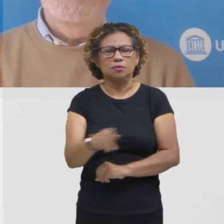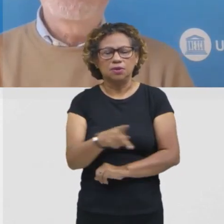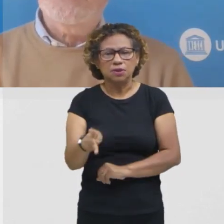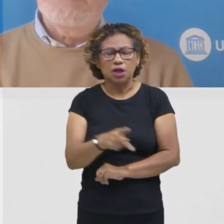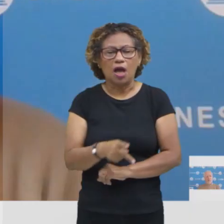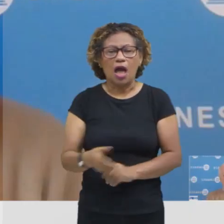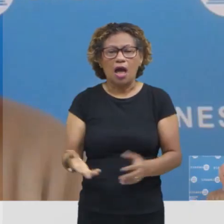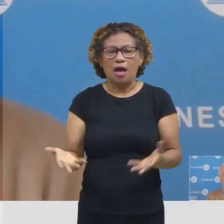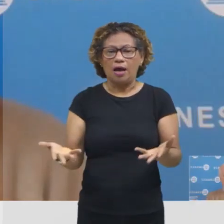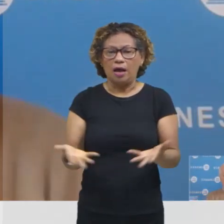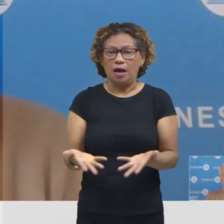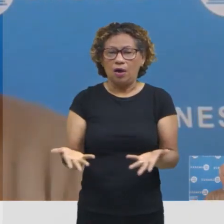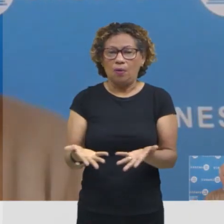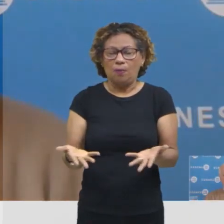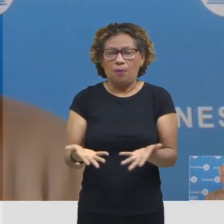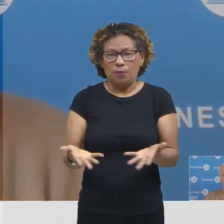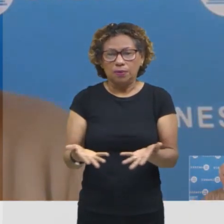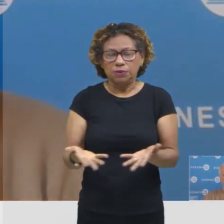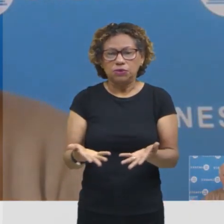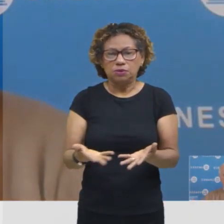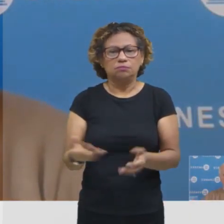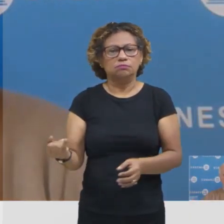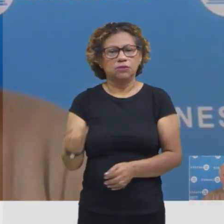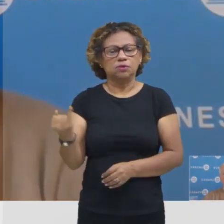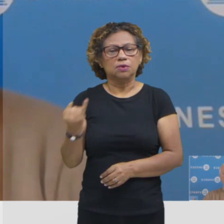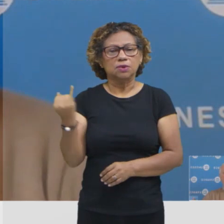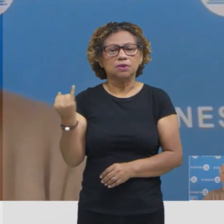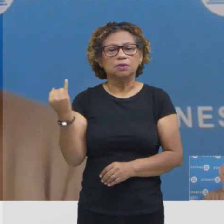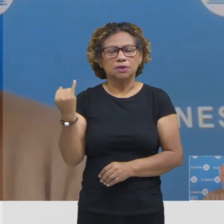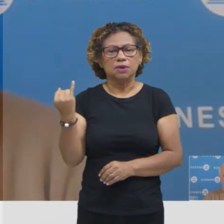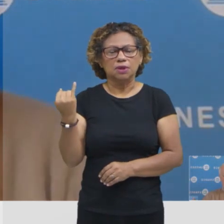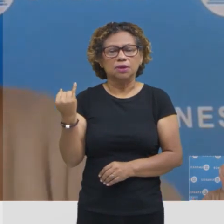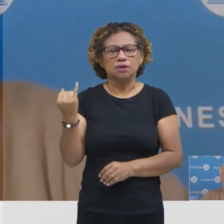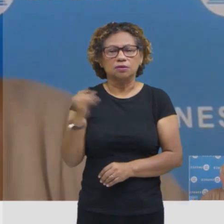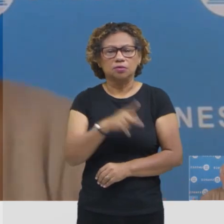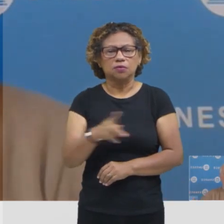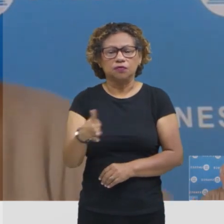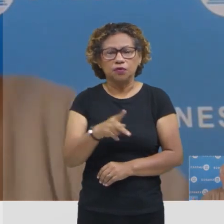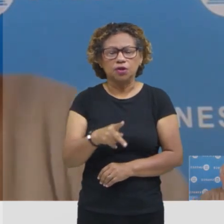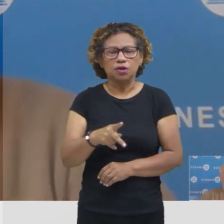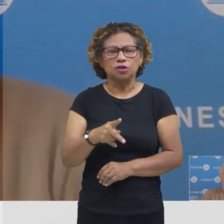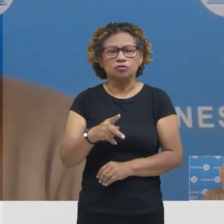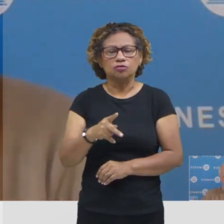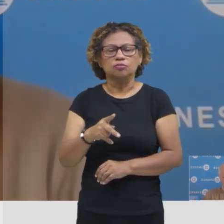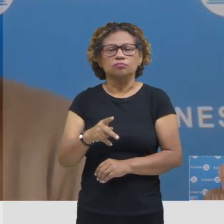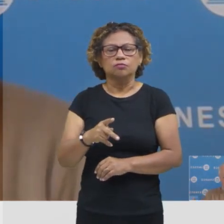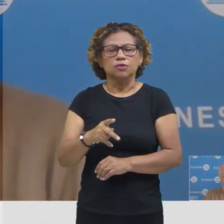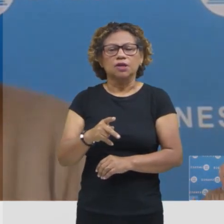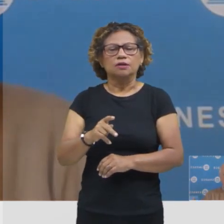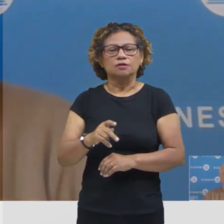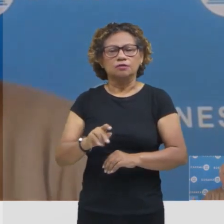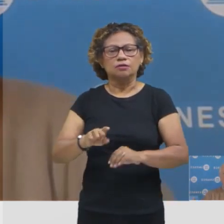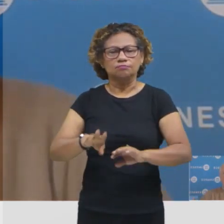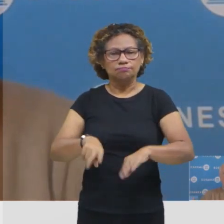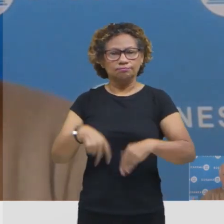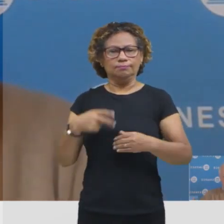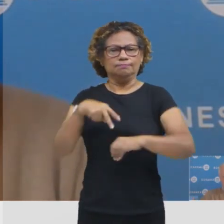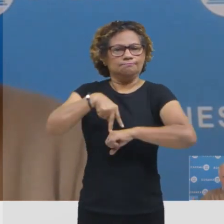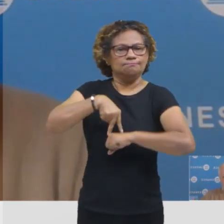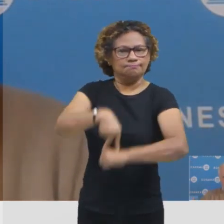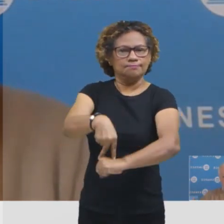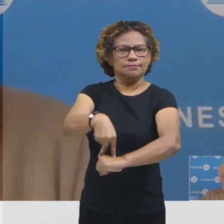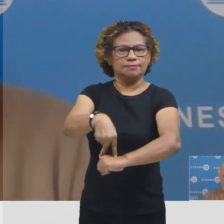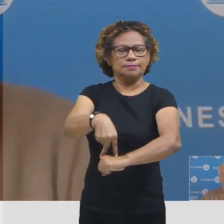hoje absolutamente decisivas para que os professores consigam enfrentar de forma mais confiante e com